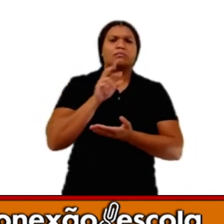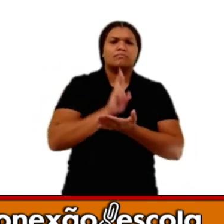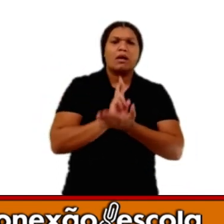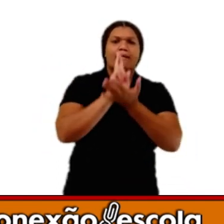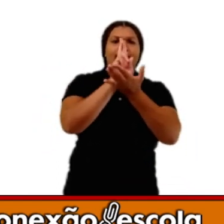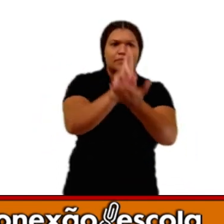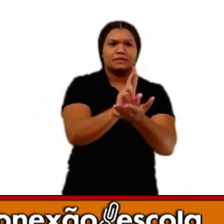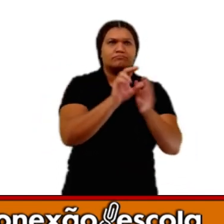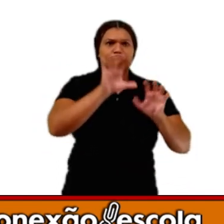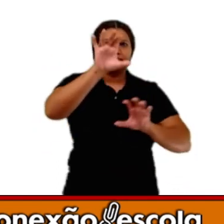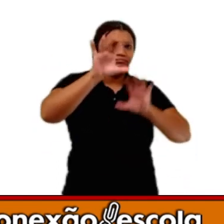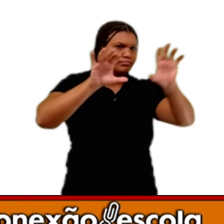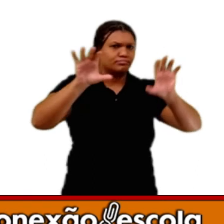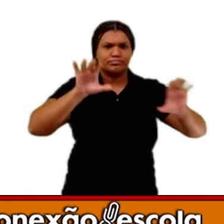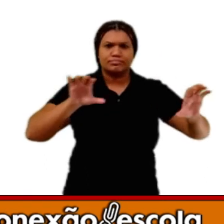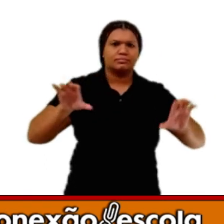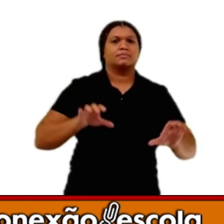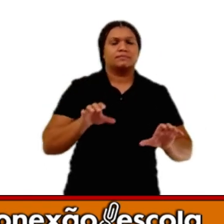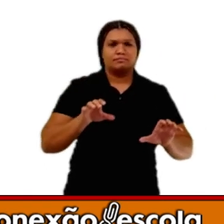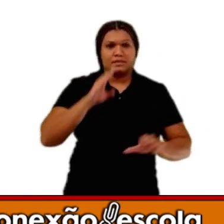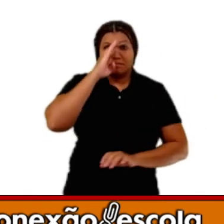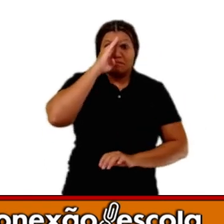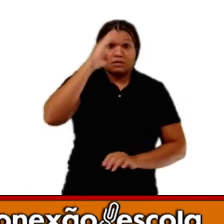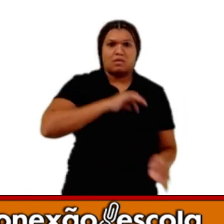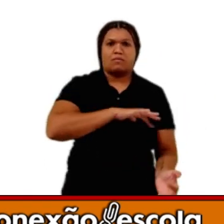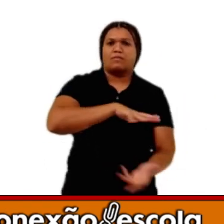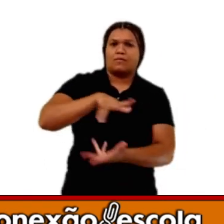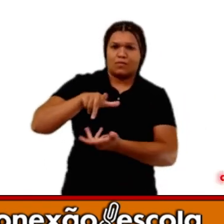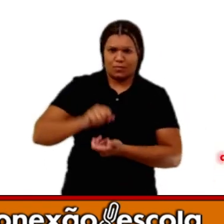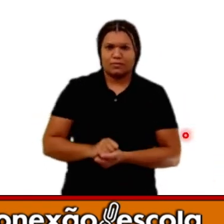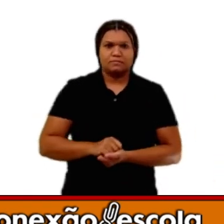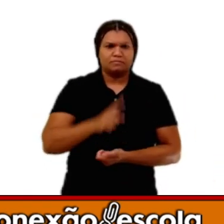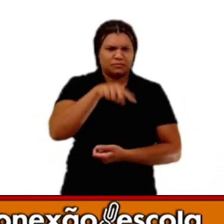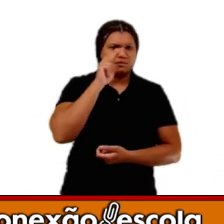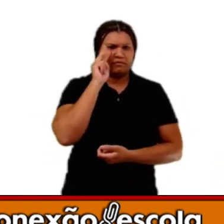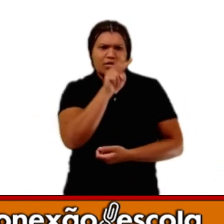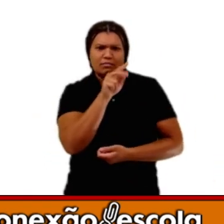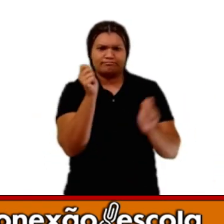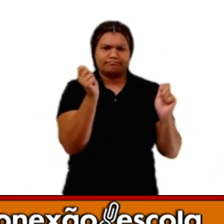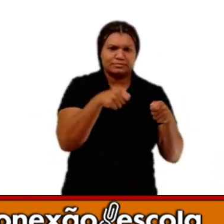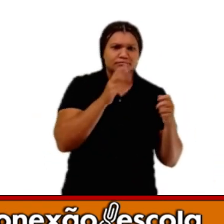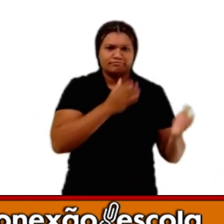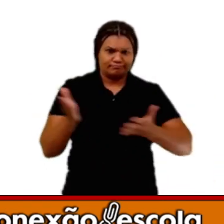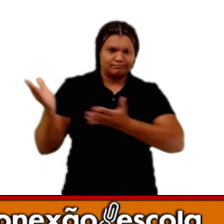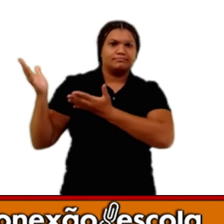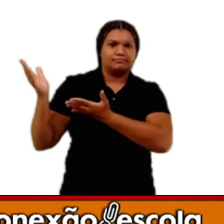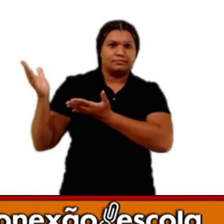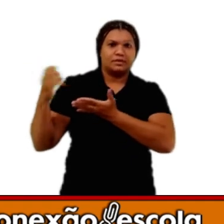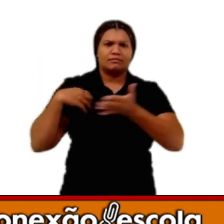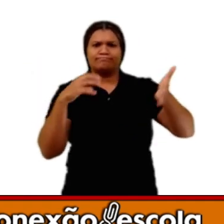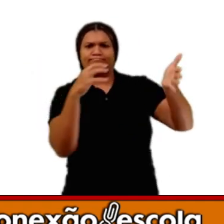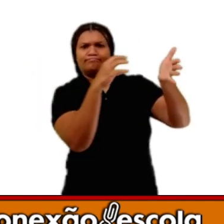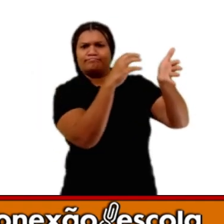divisão dos principais biomas do mundo. Como vocês podem ver, nós temos aqui ao centro